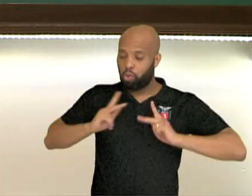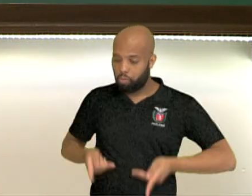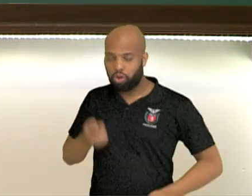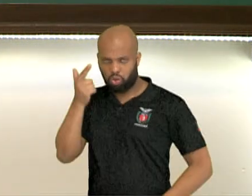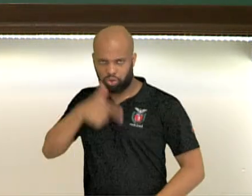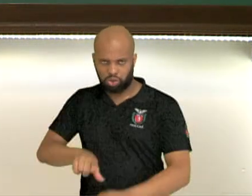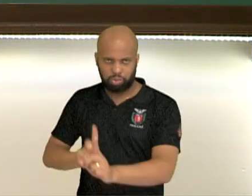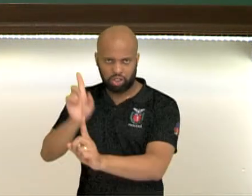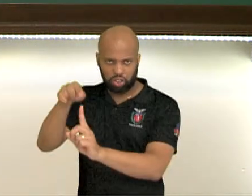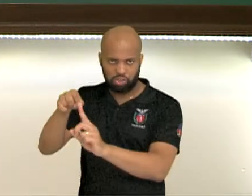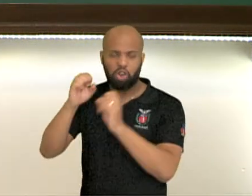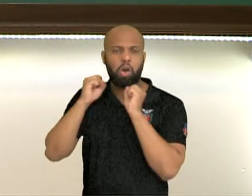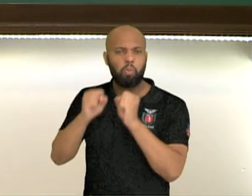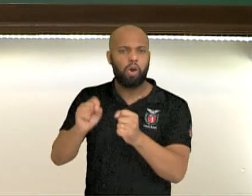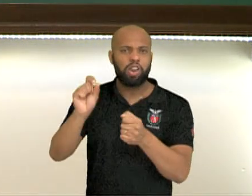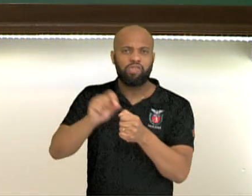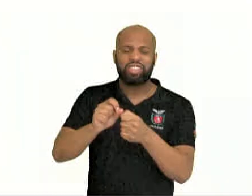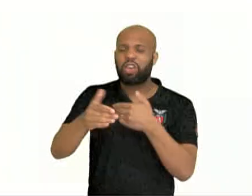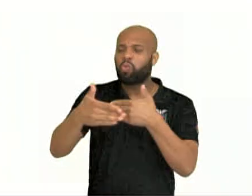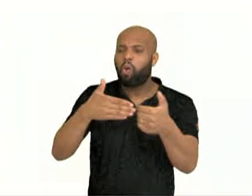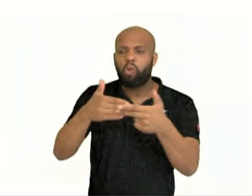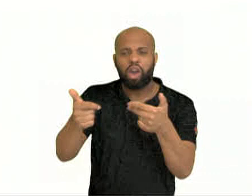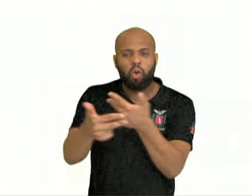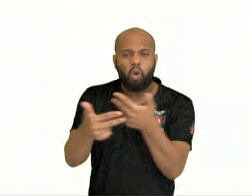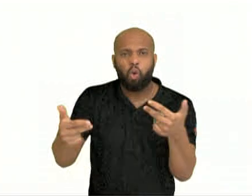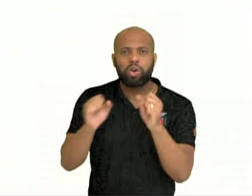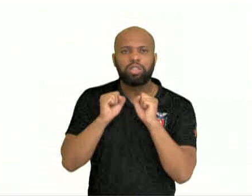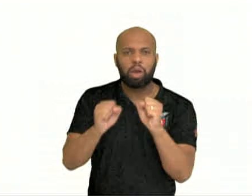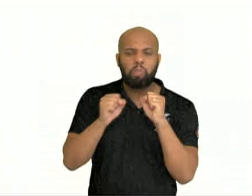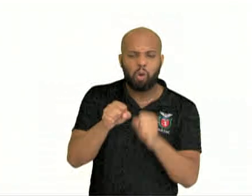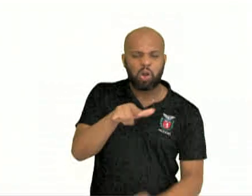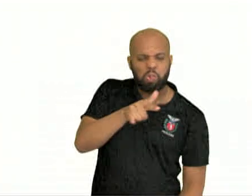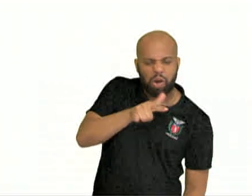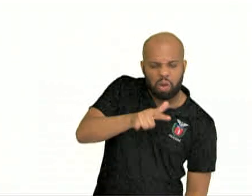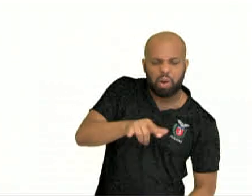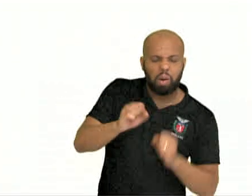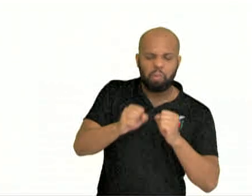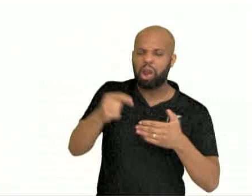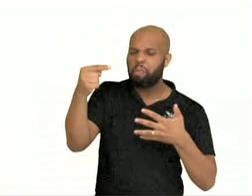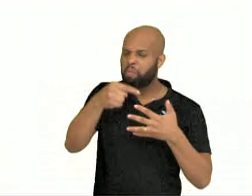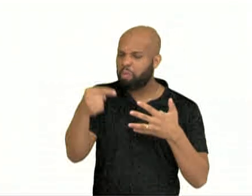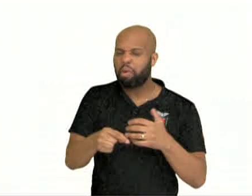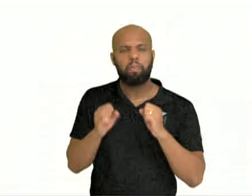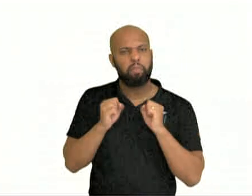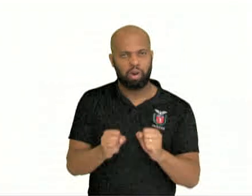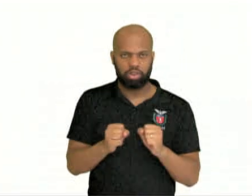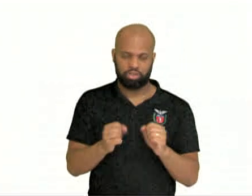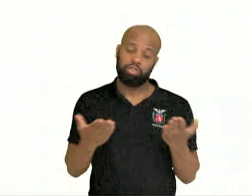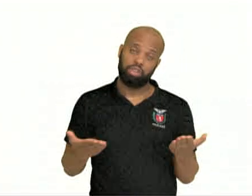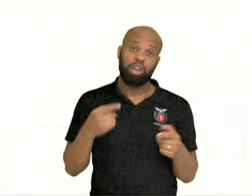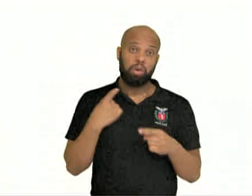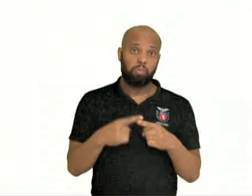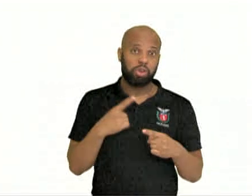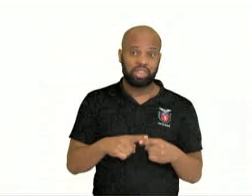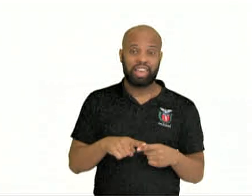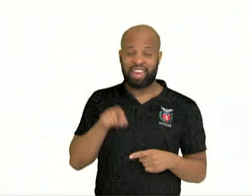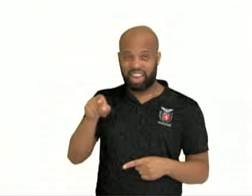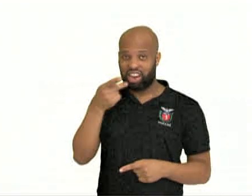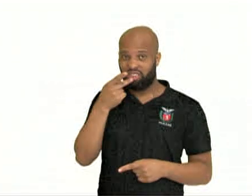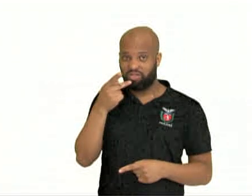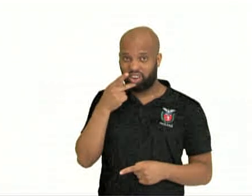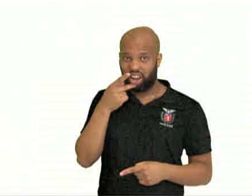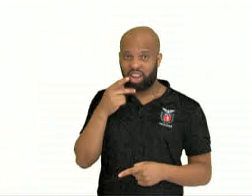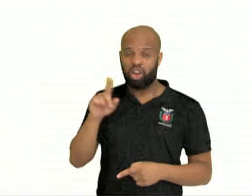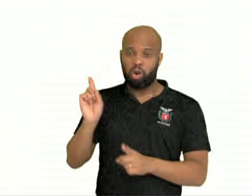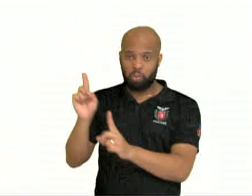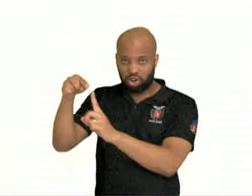muitas vezes ele age de maneira racional, não tão virtuosa, né, mas com o